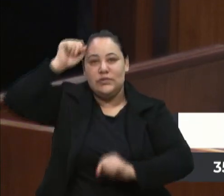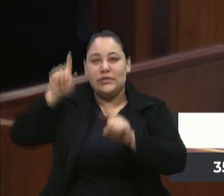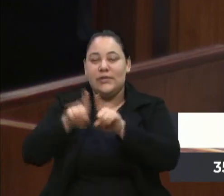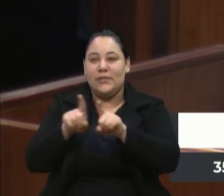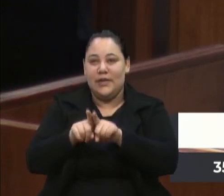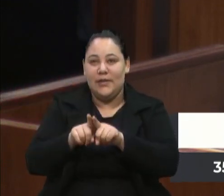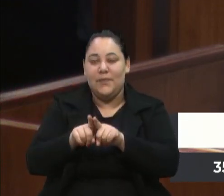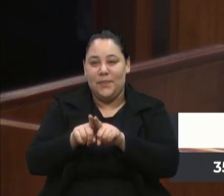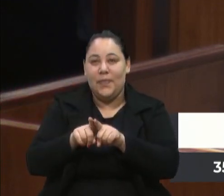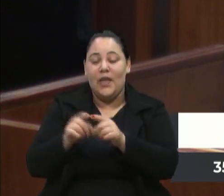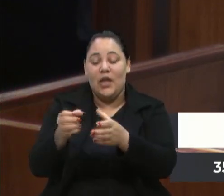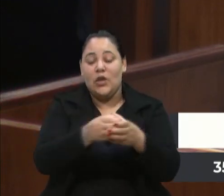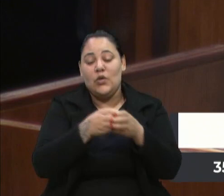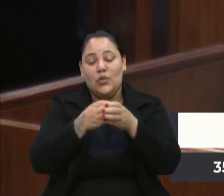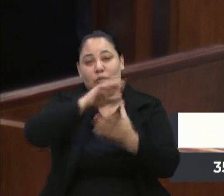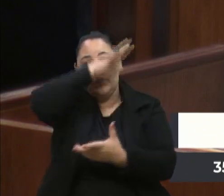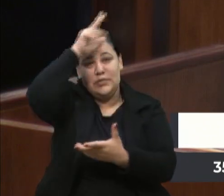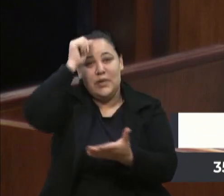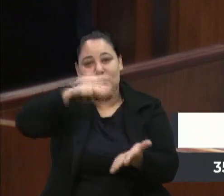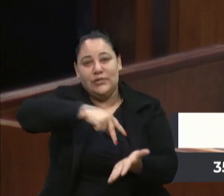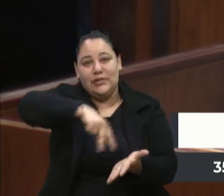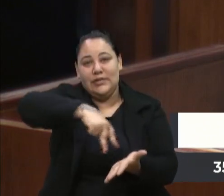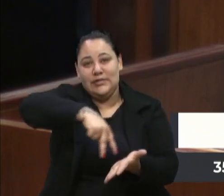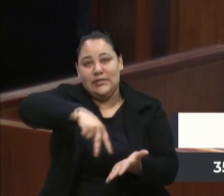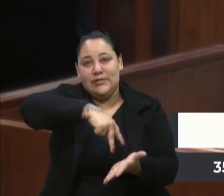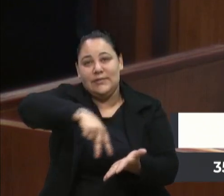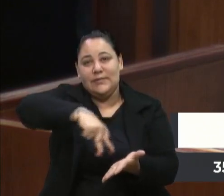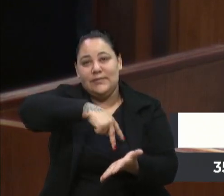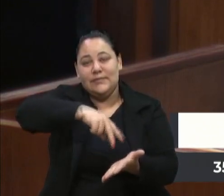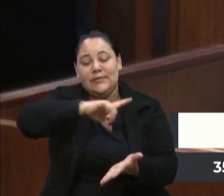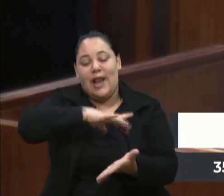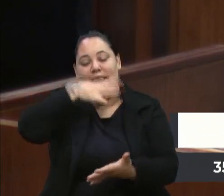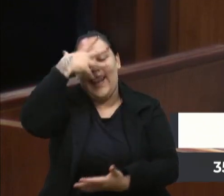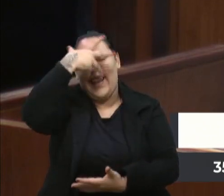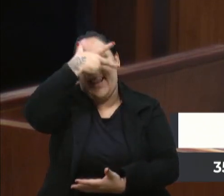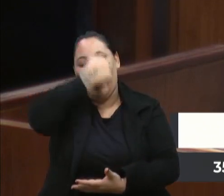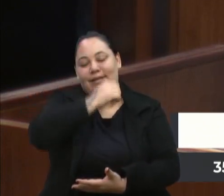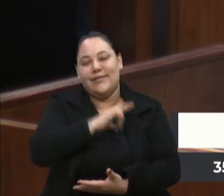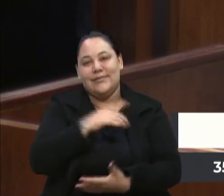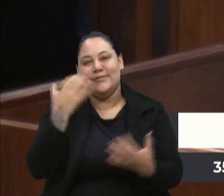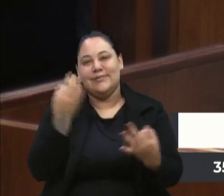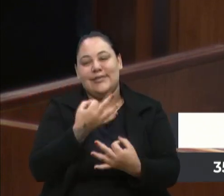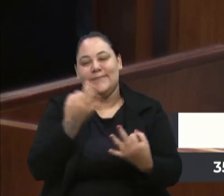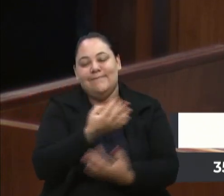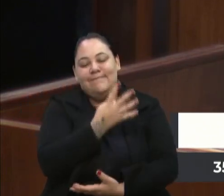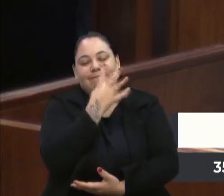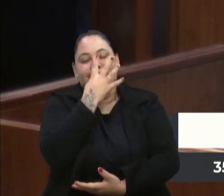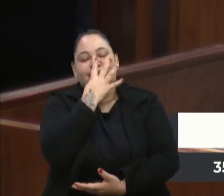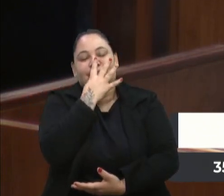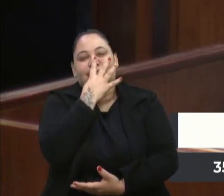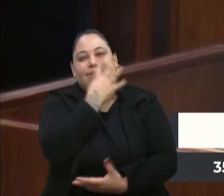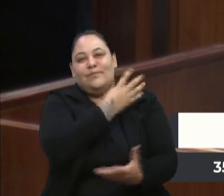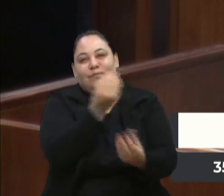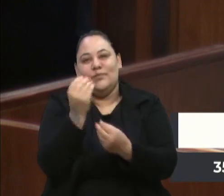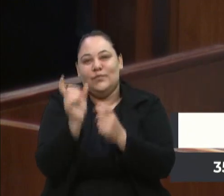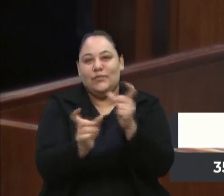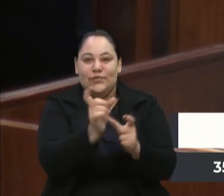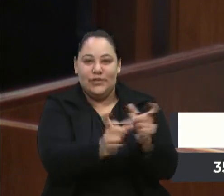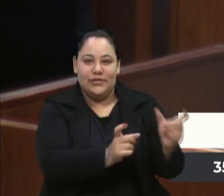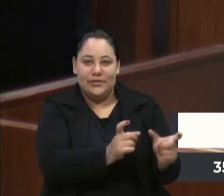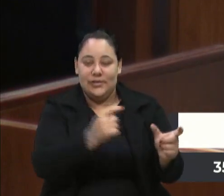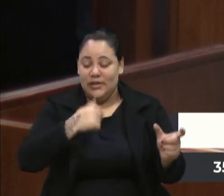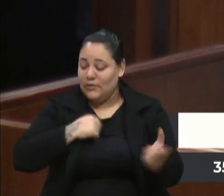para hoje, a partir das 20 horas, no UX Teatro, comparecerem ao concerto Experiência Beatles, com a